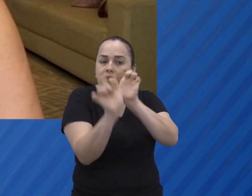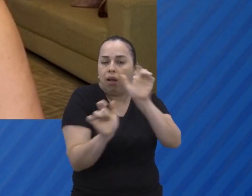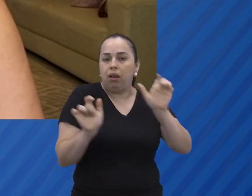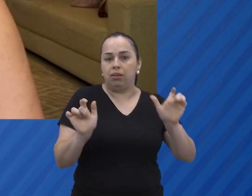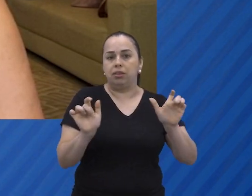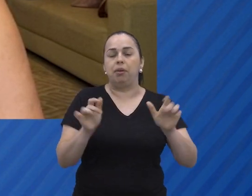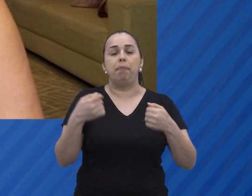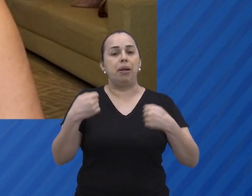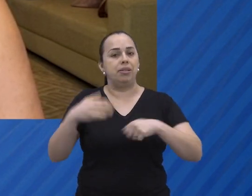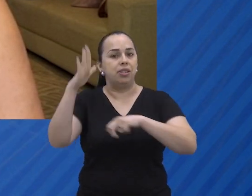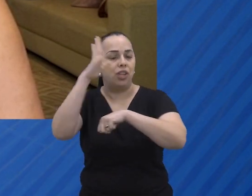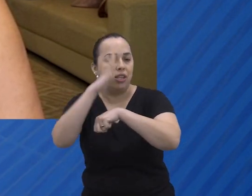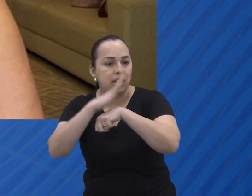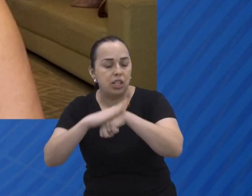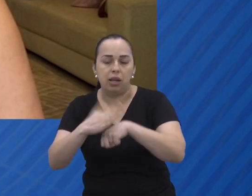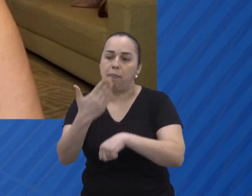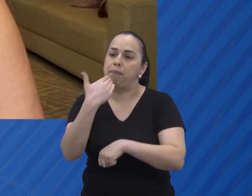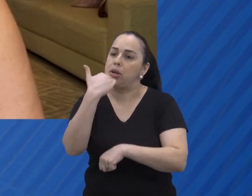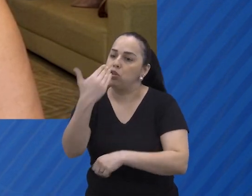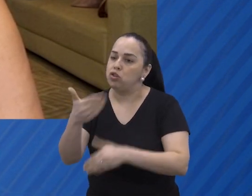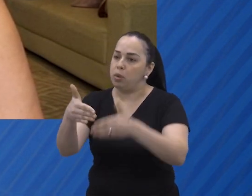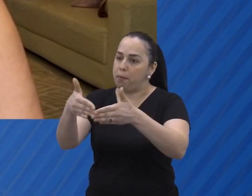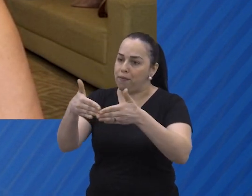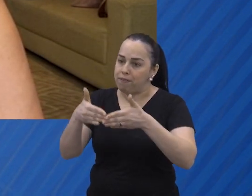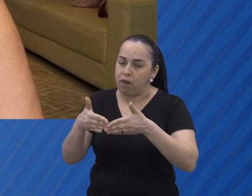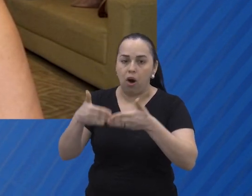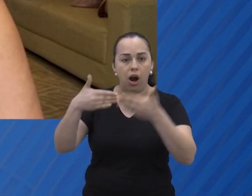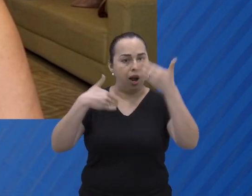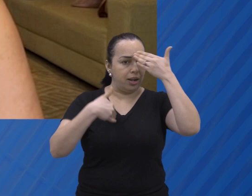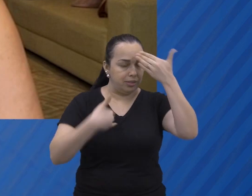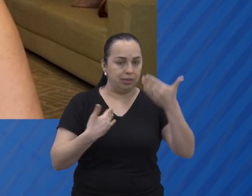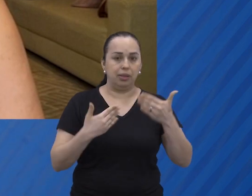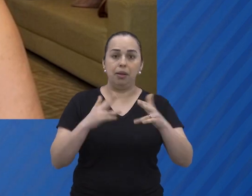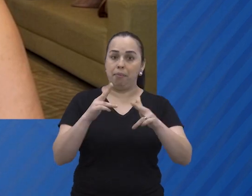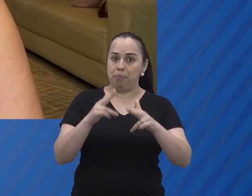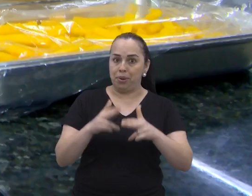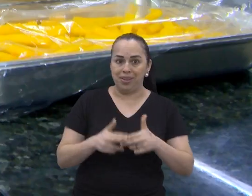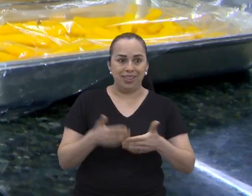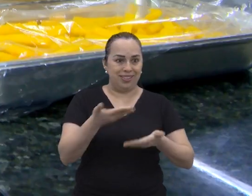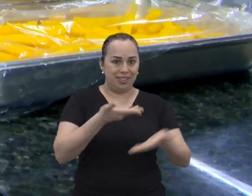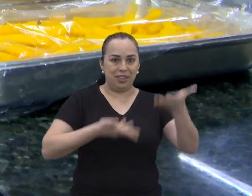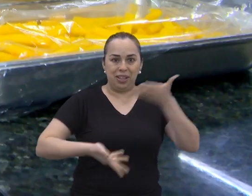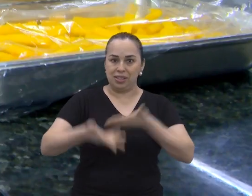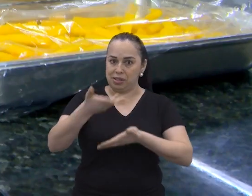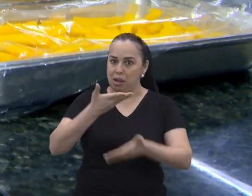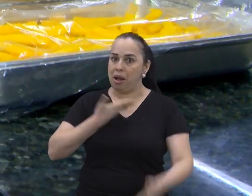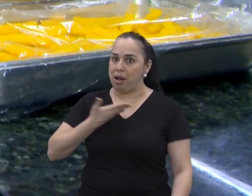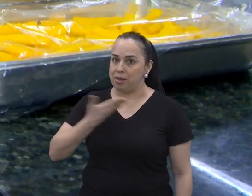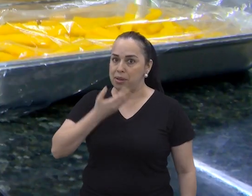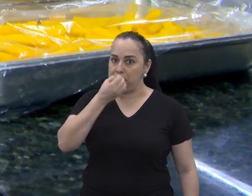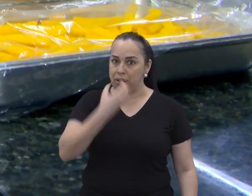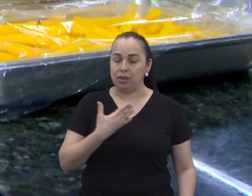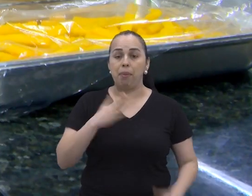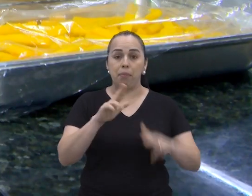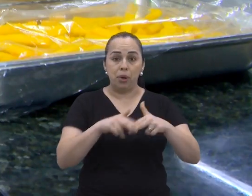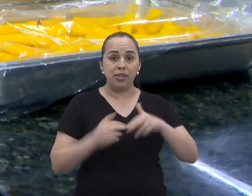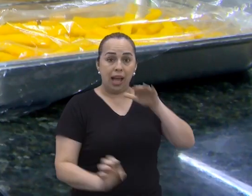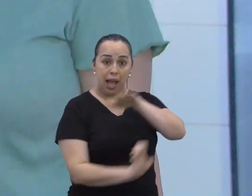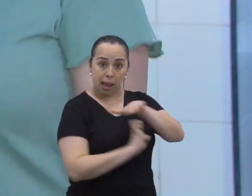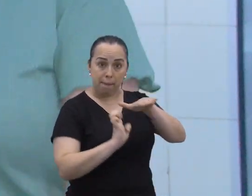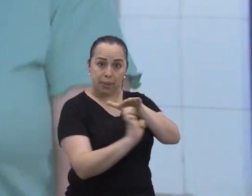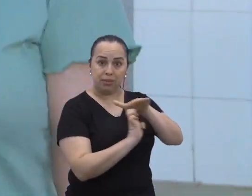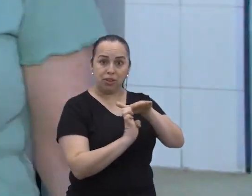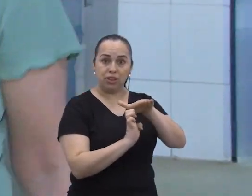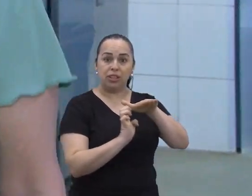cuidados. Então, assim, ser gentil ao pedir, agradecer. Para a construção de relações mais